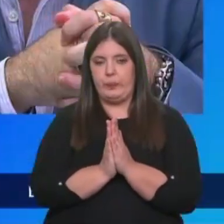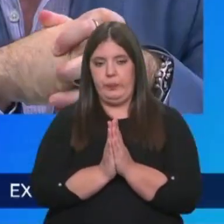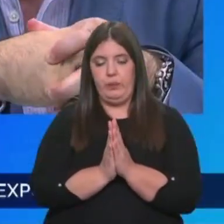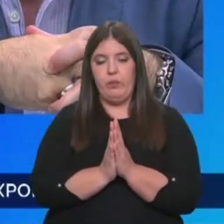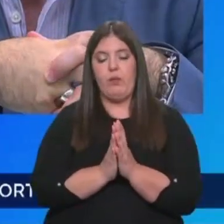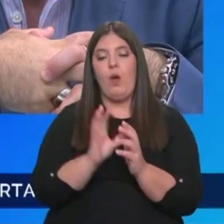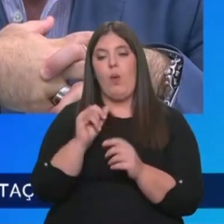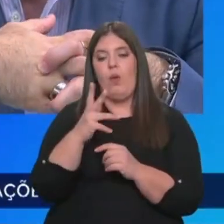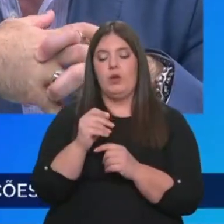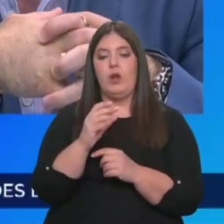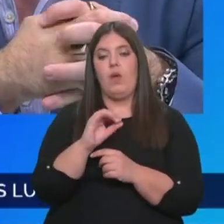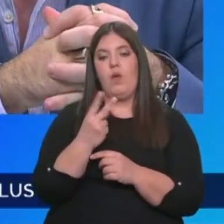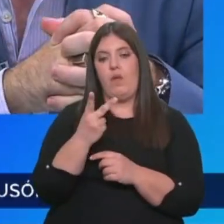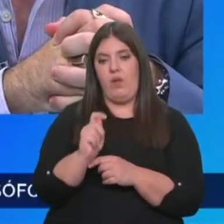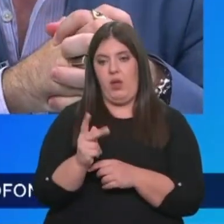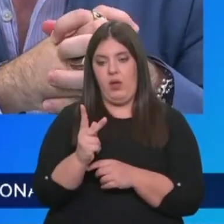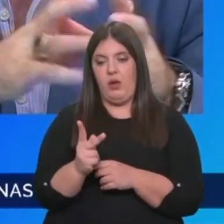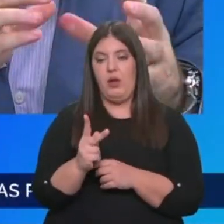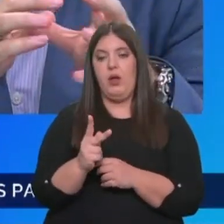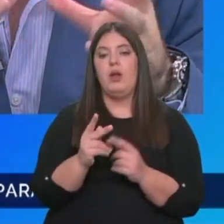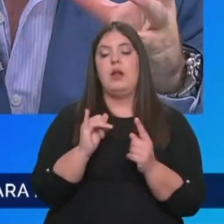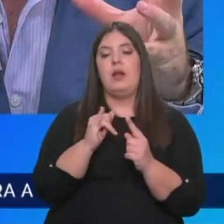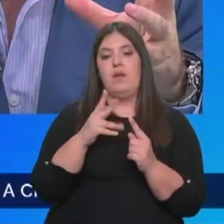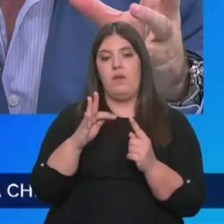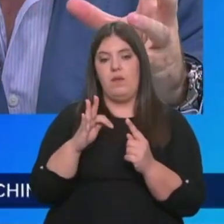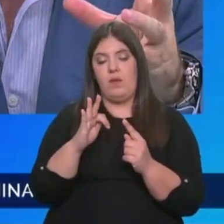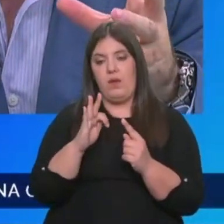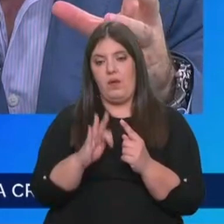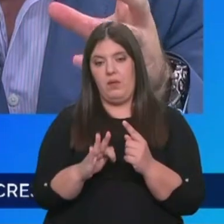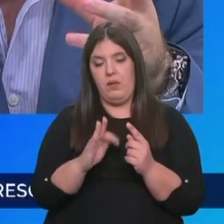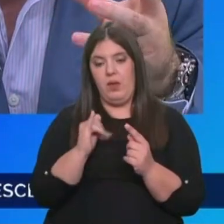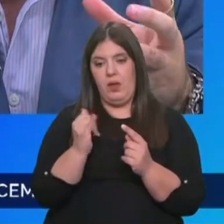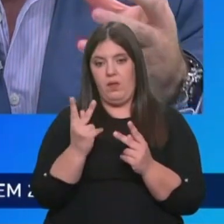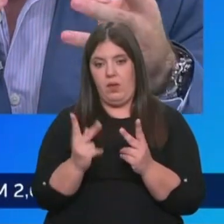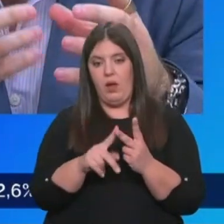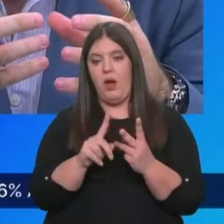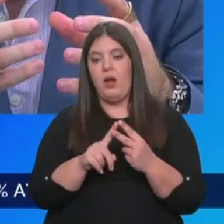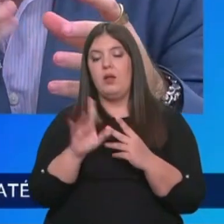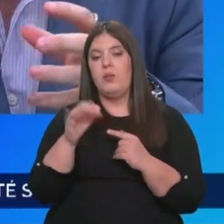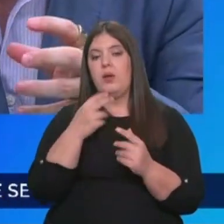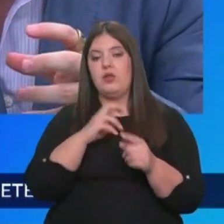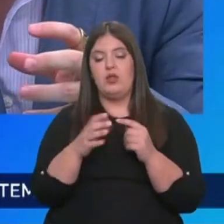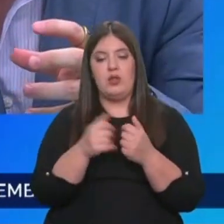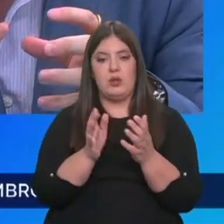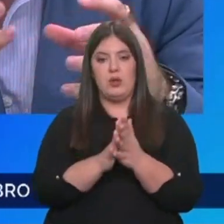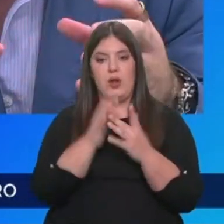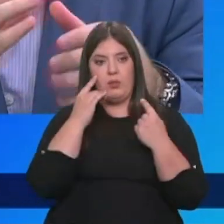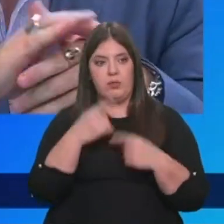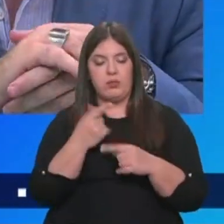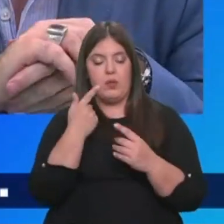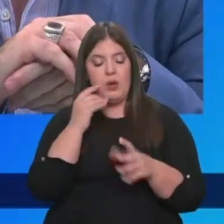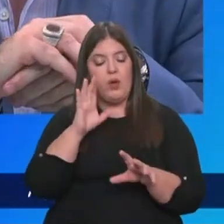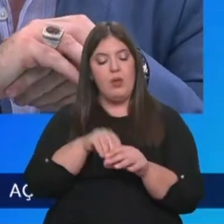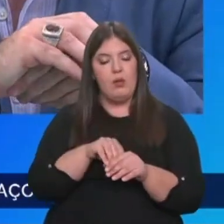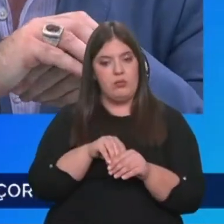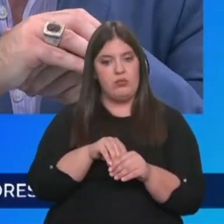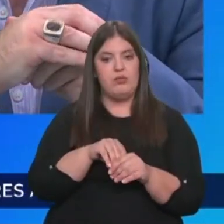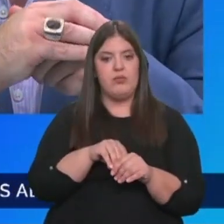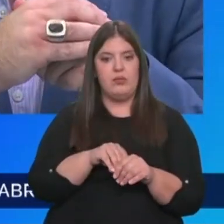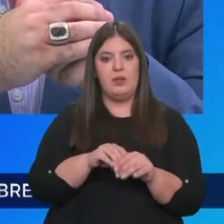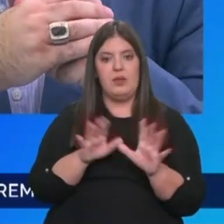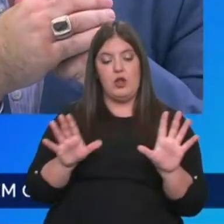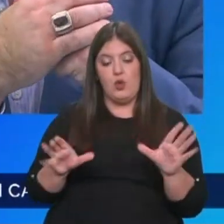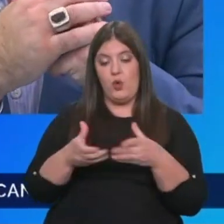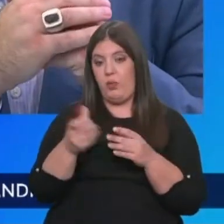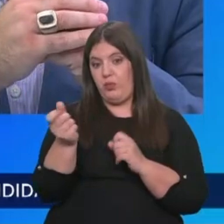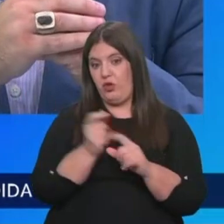onda do ultravioleta, óptico e infravermelho. Estudos de energias diferentes que nos dão retratos diferentes daquilo que está a acontecer no interior deste enxame.